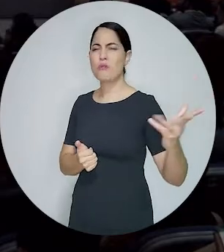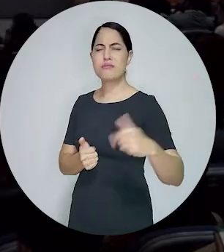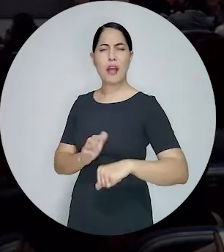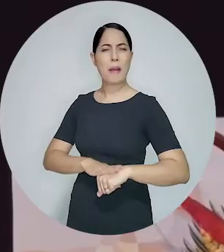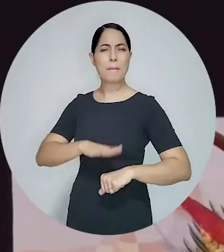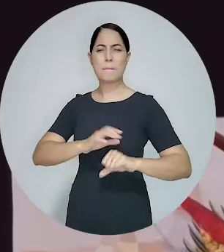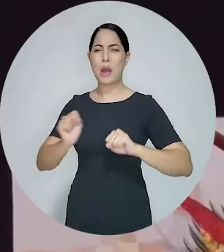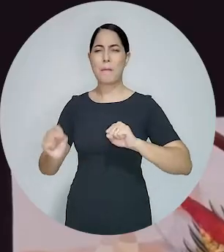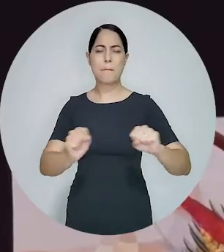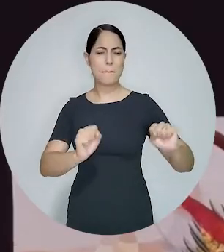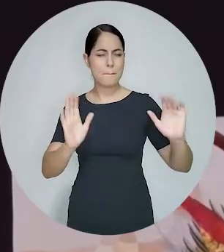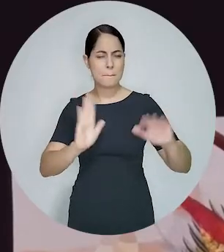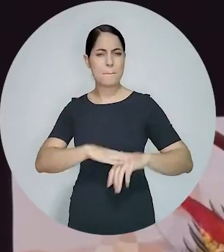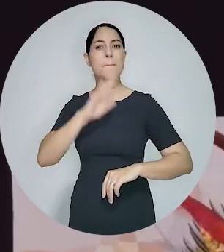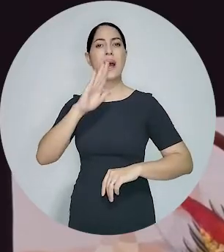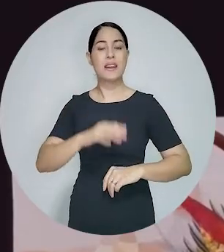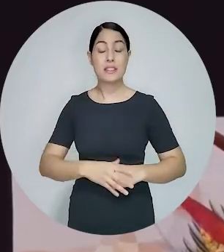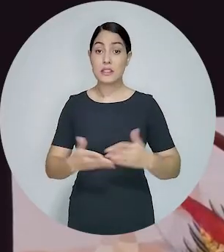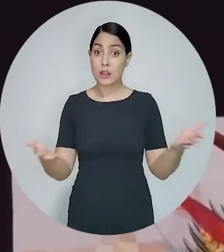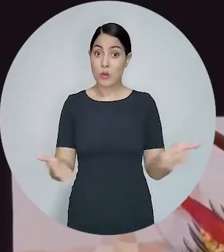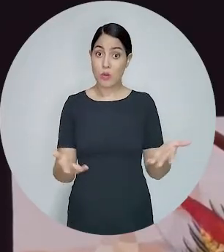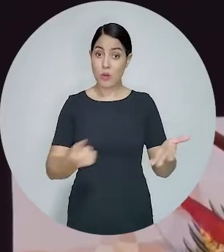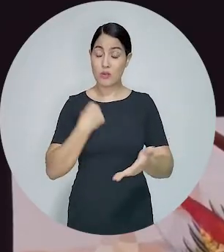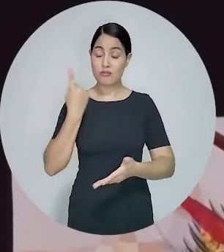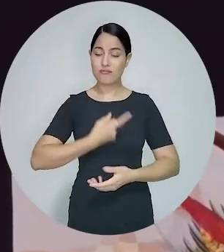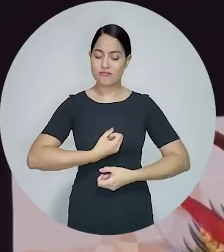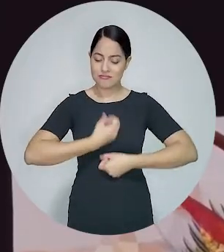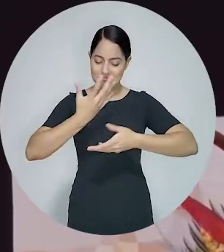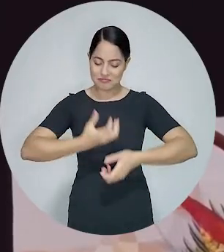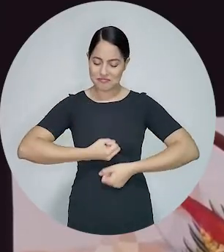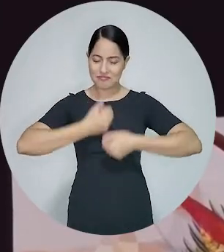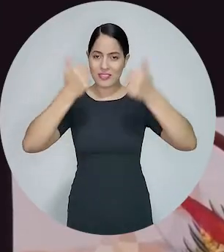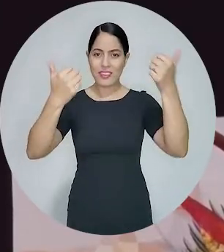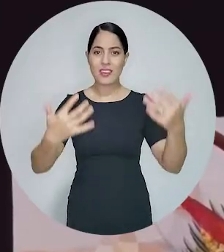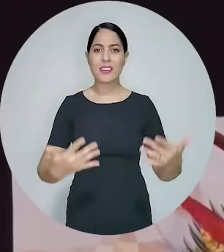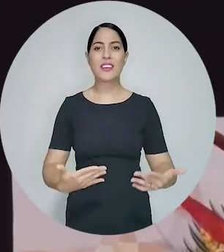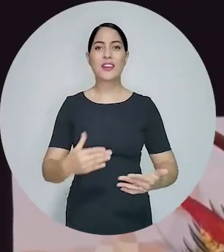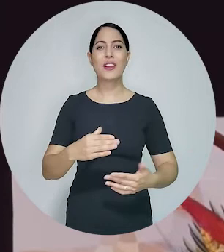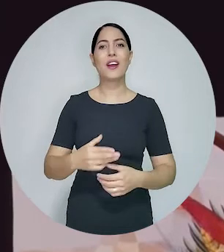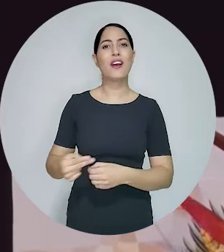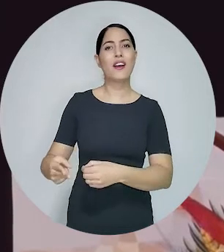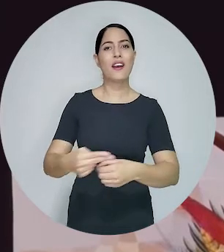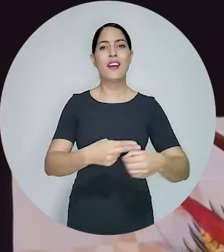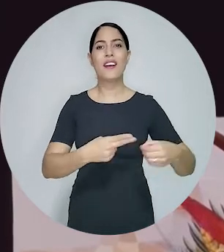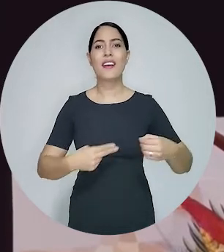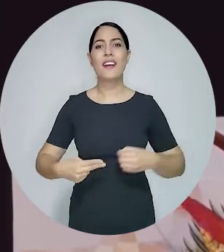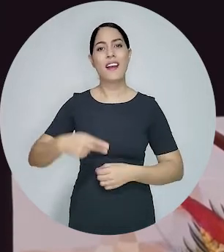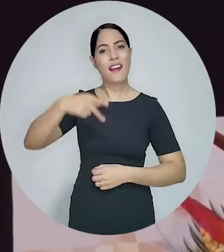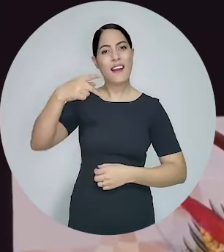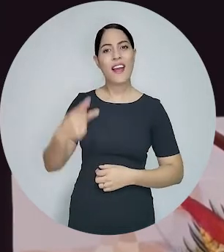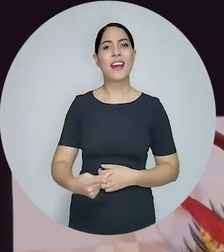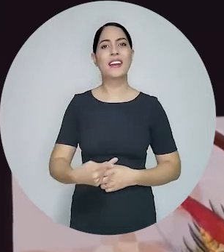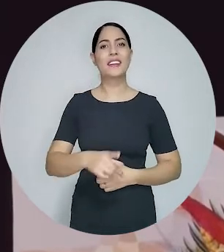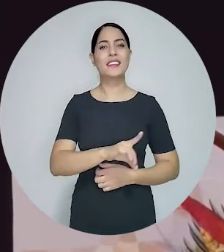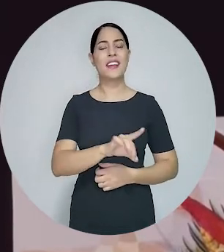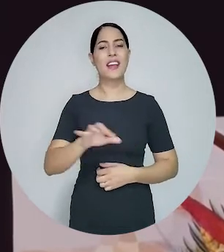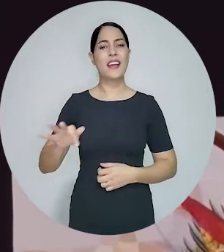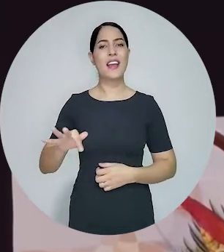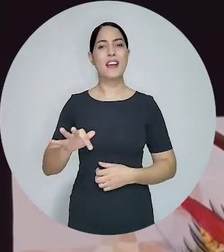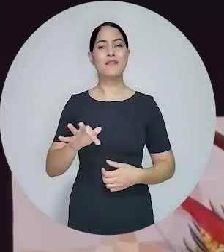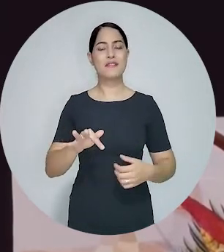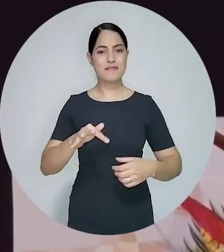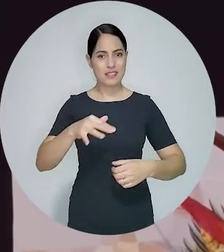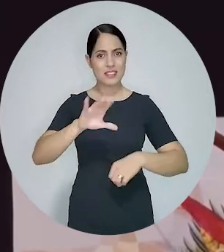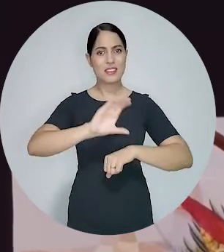mais potente. E é com muito orgulho que anuncio aqui hoje, no berço das poéticas curvas de Oscar Niemeyer, na capital